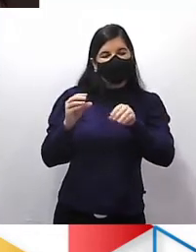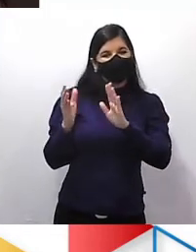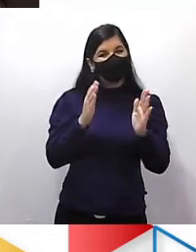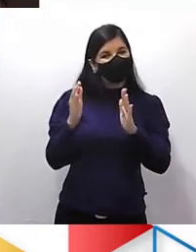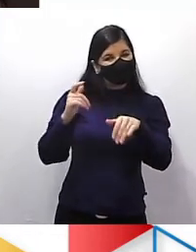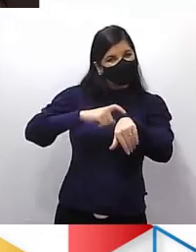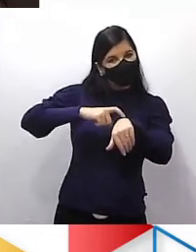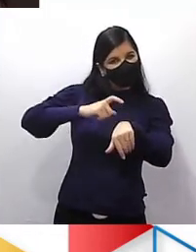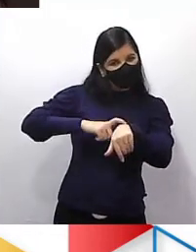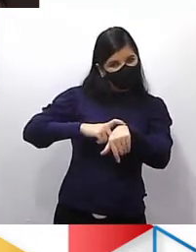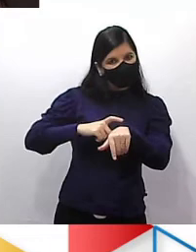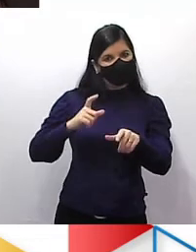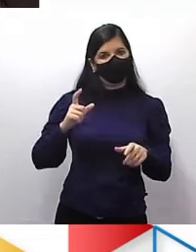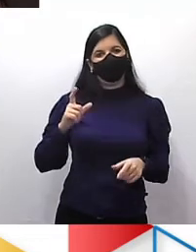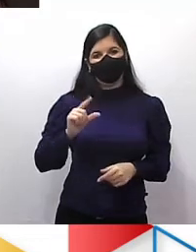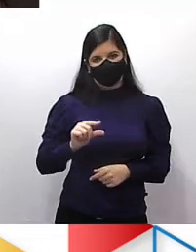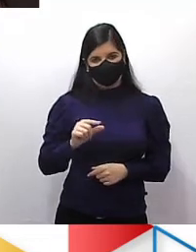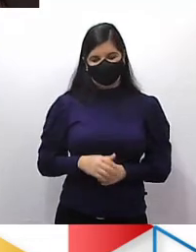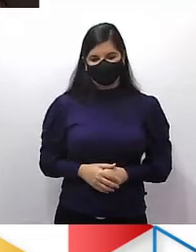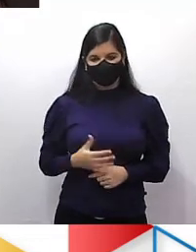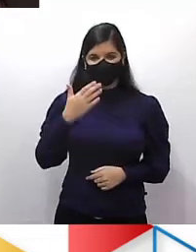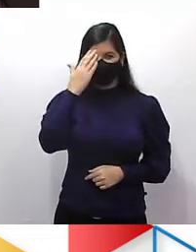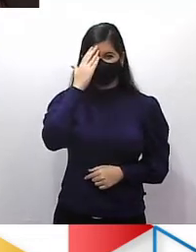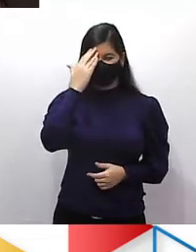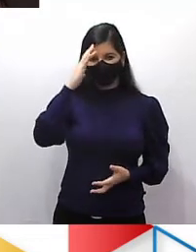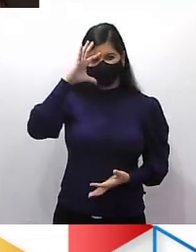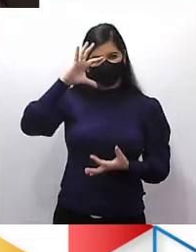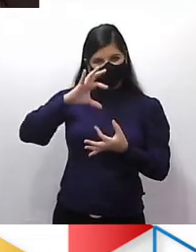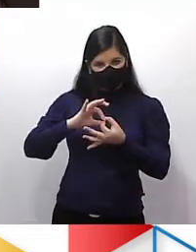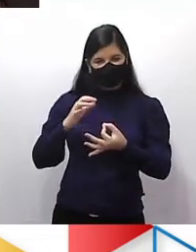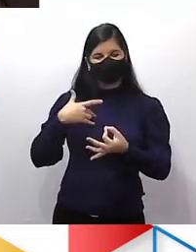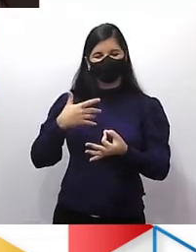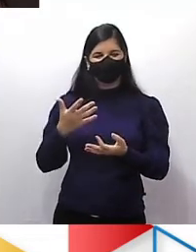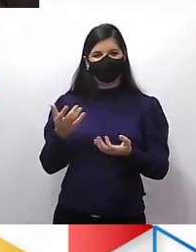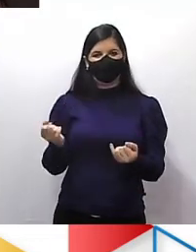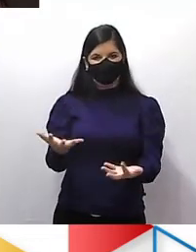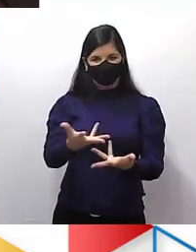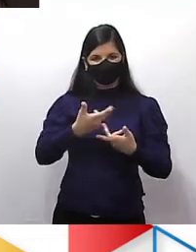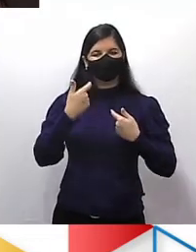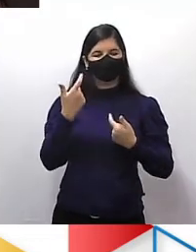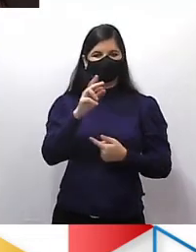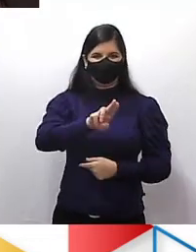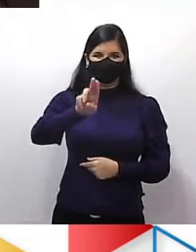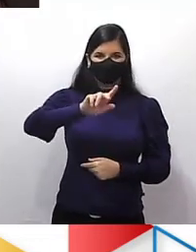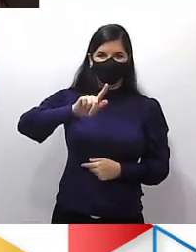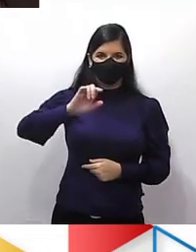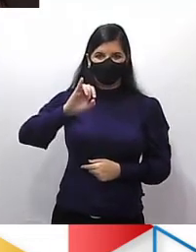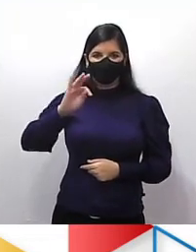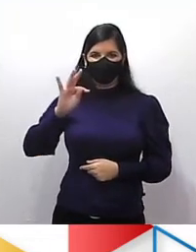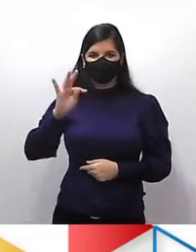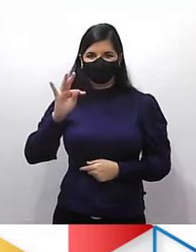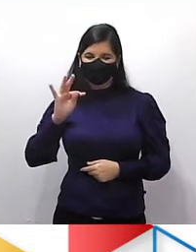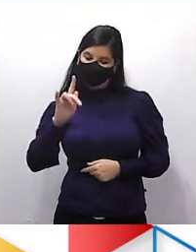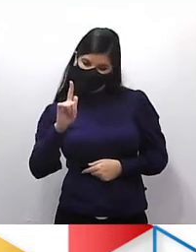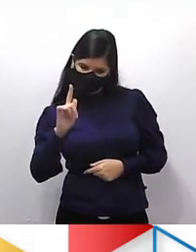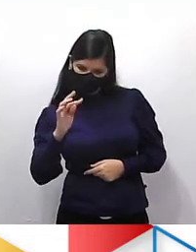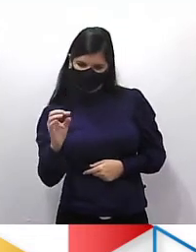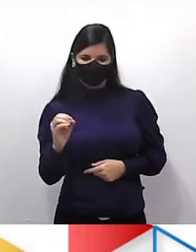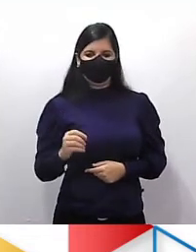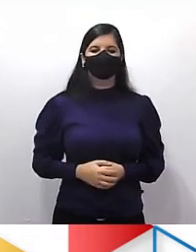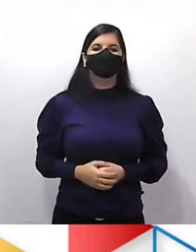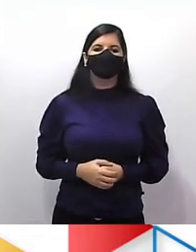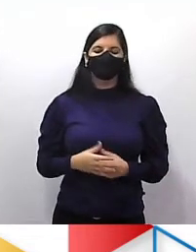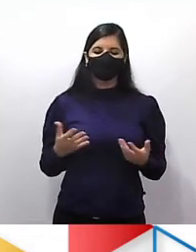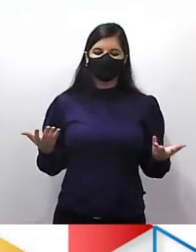curto, ok? Você entendendo essa lógica, você já domina muito bem aí o to be going to, ok? Vamos